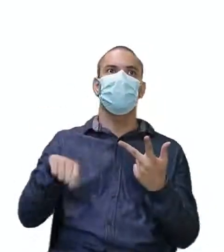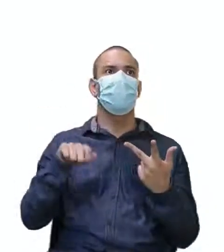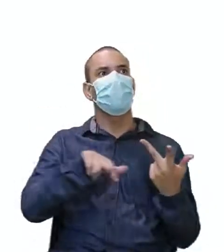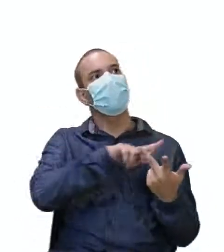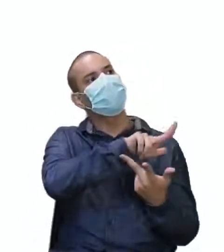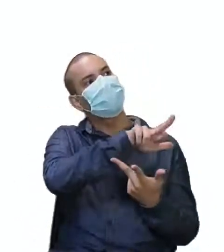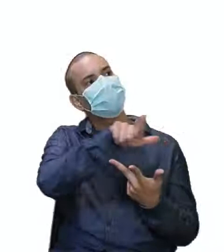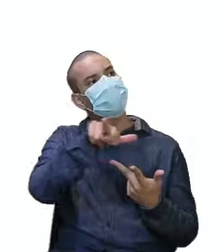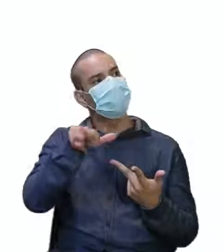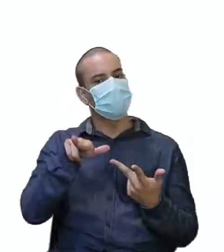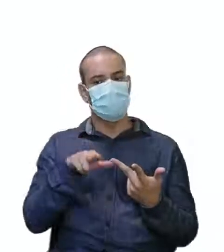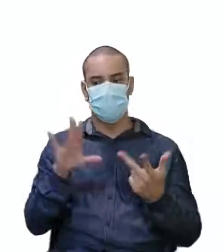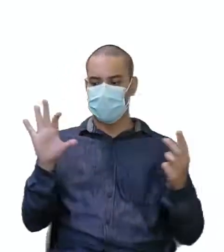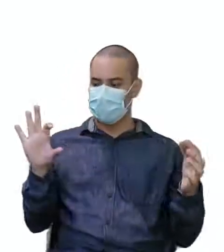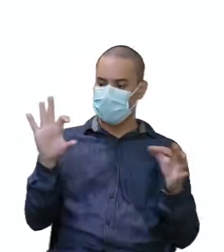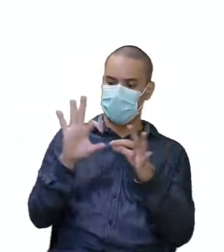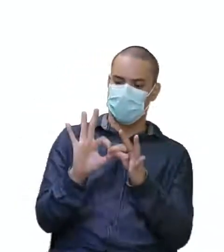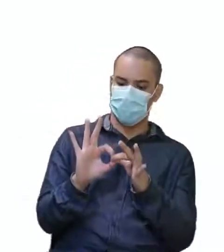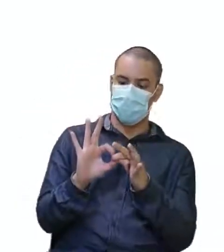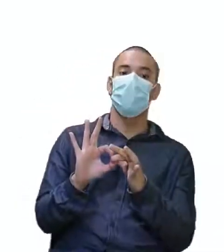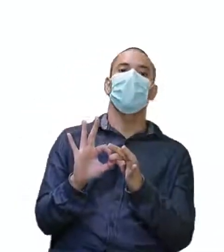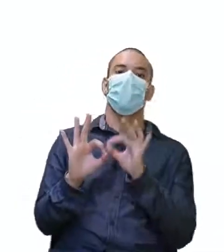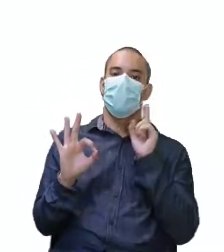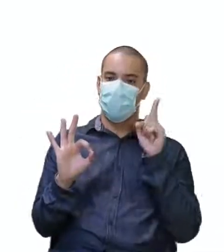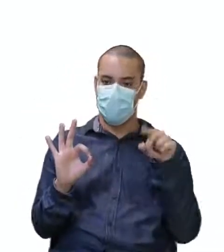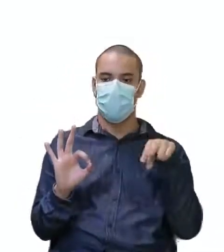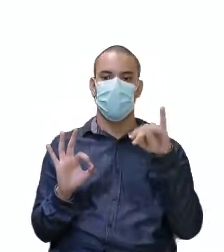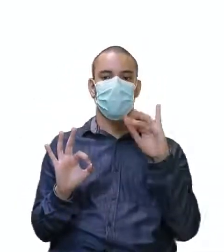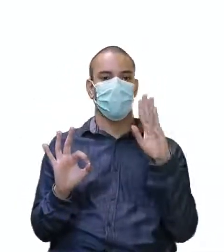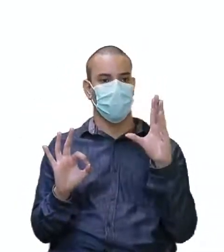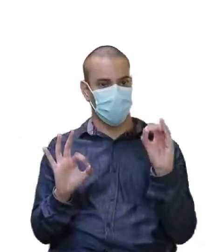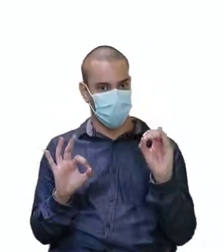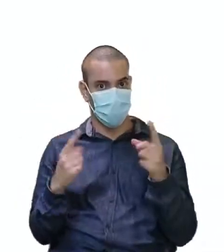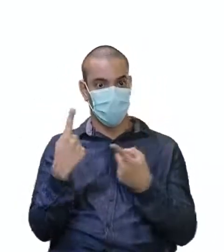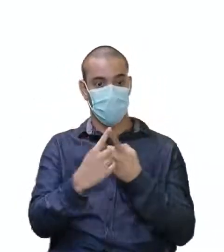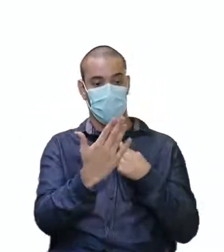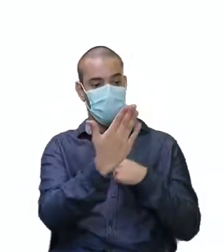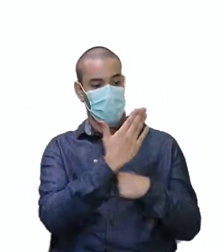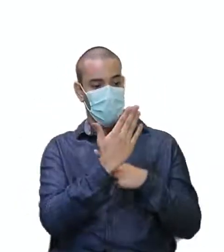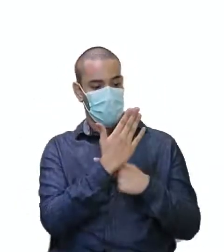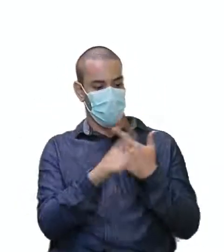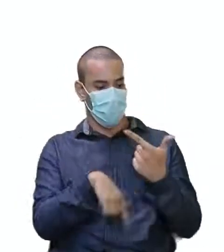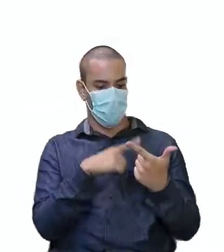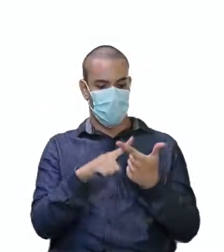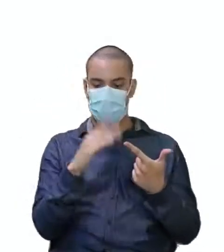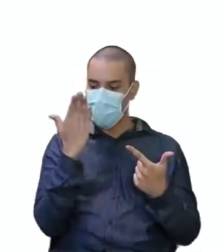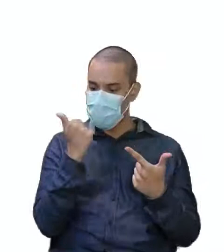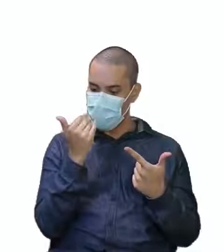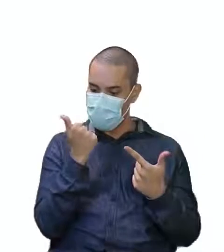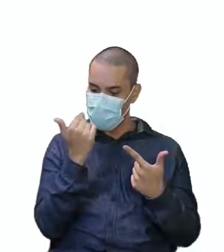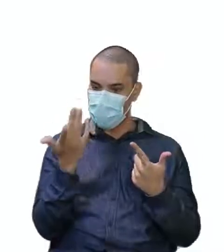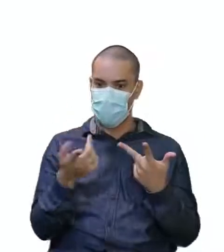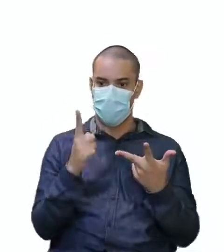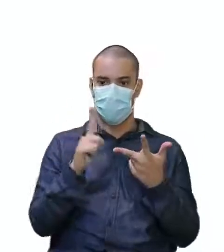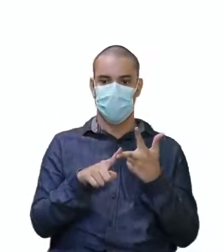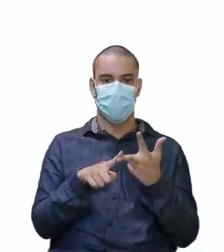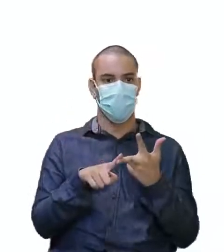dele tem que estar em consonância com esses outros fatores abióticos, proteção, alimentação,